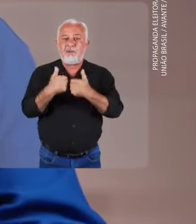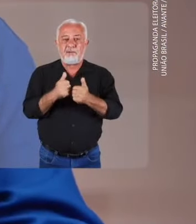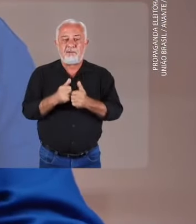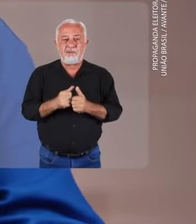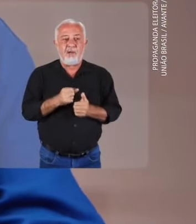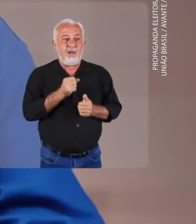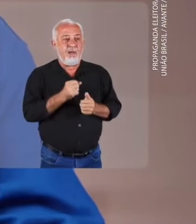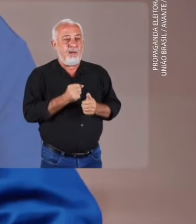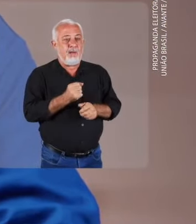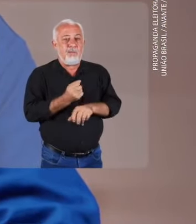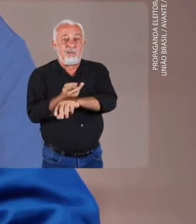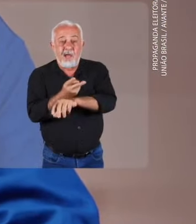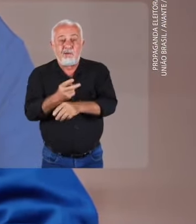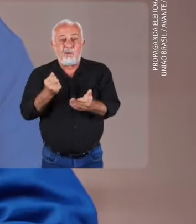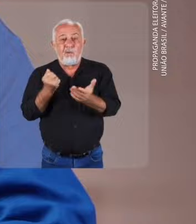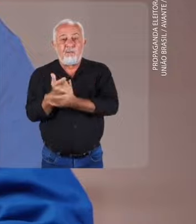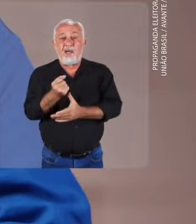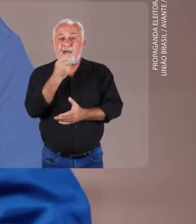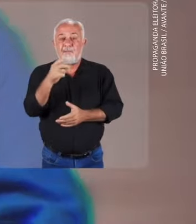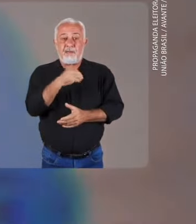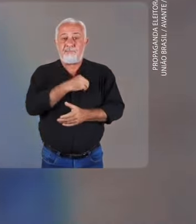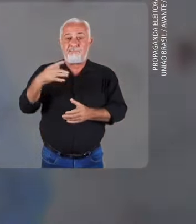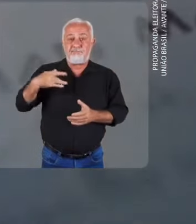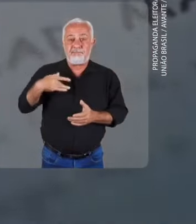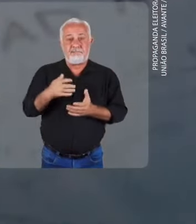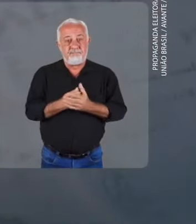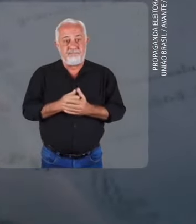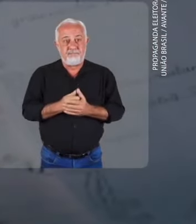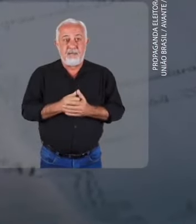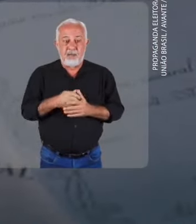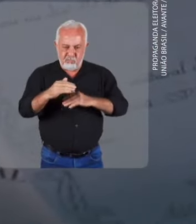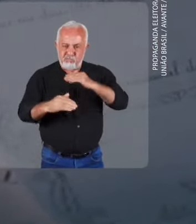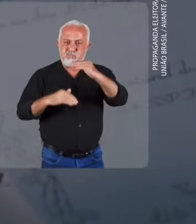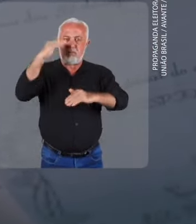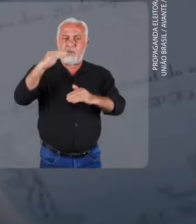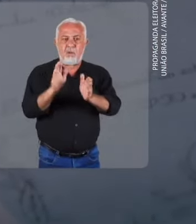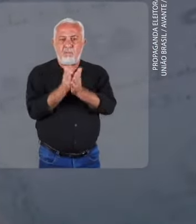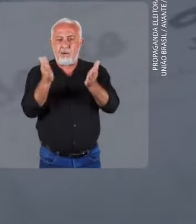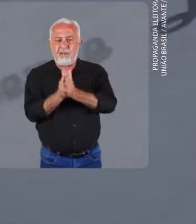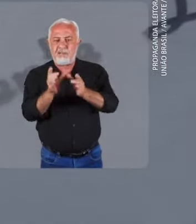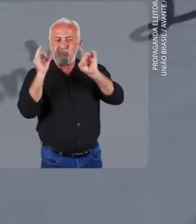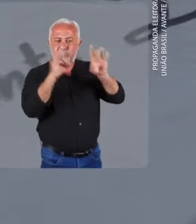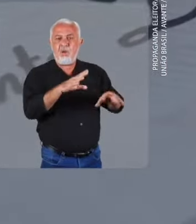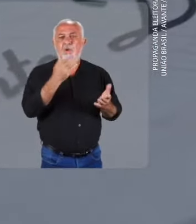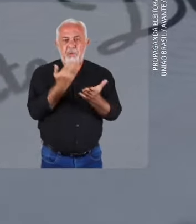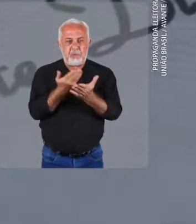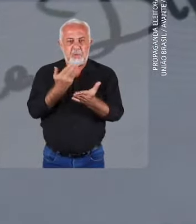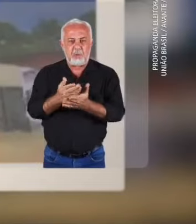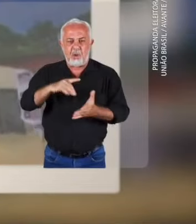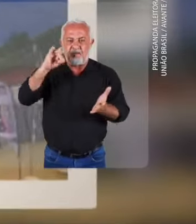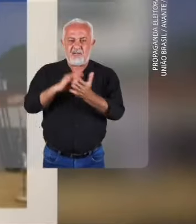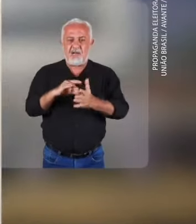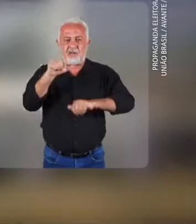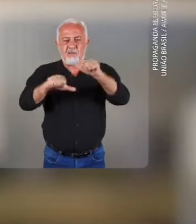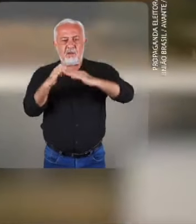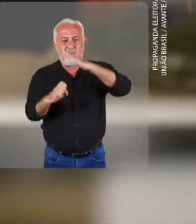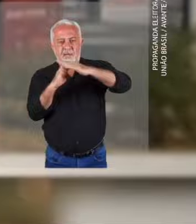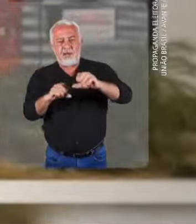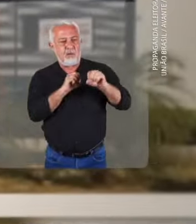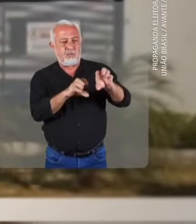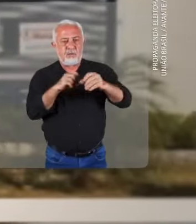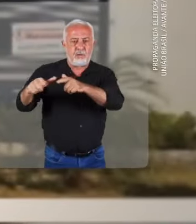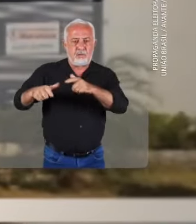ônibus e ia na farmácia dos postinhos atrás de um remédio. Mas que superou a pobreza, porque estudou muito, virou empresária